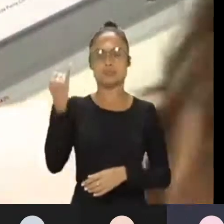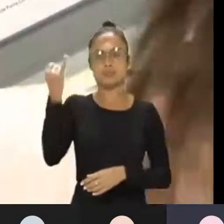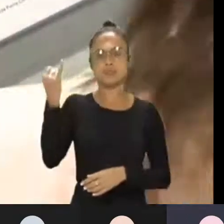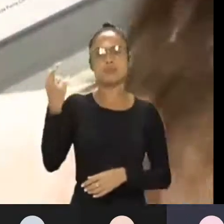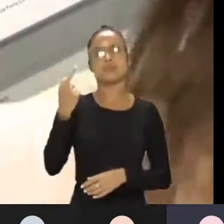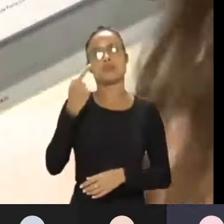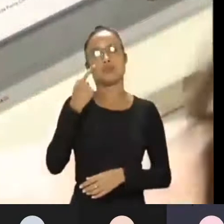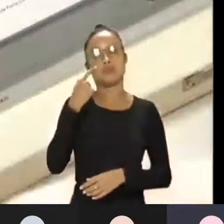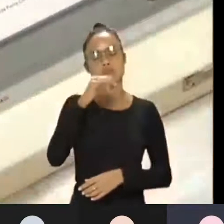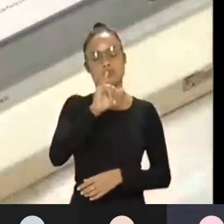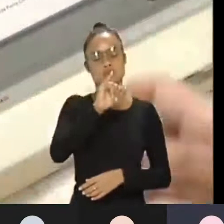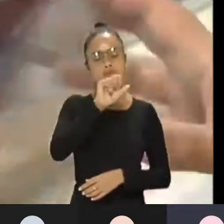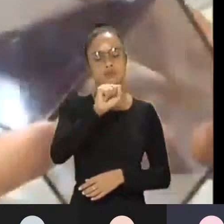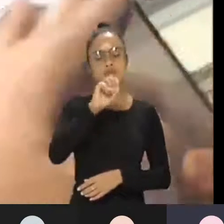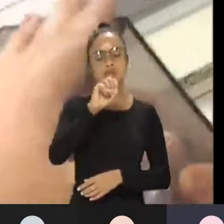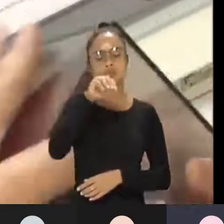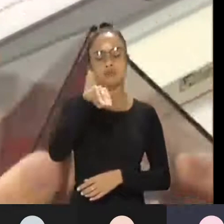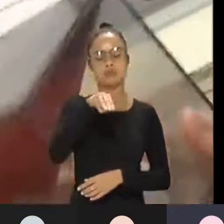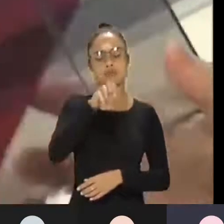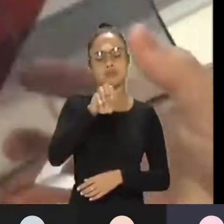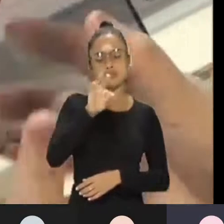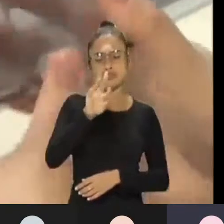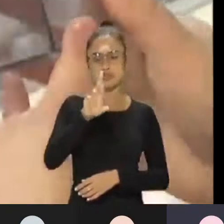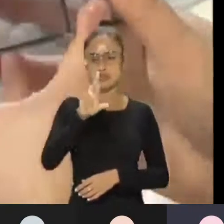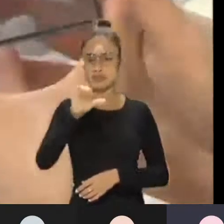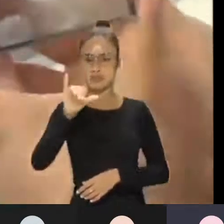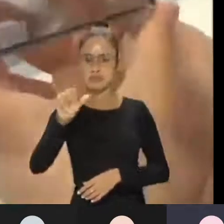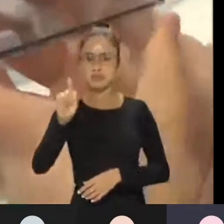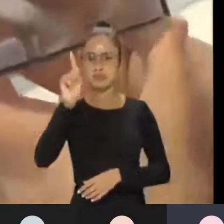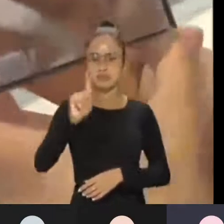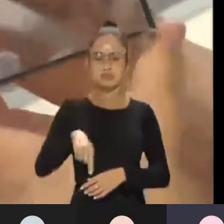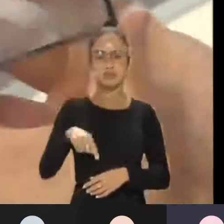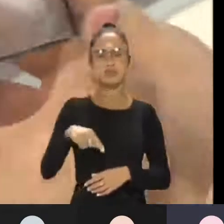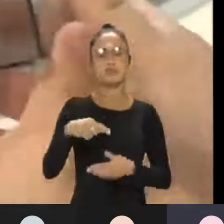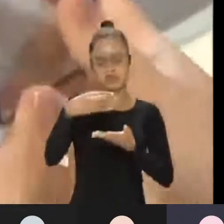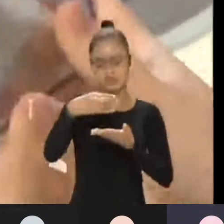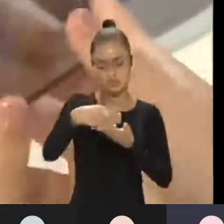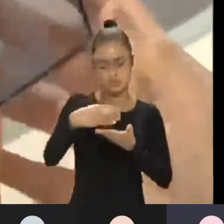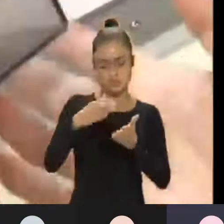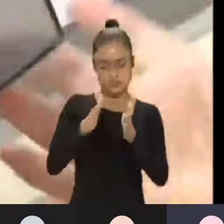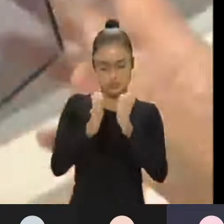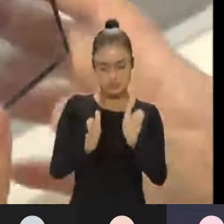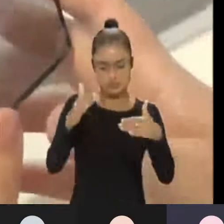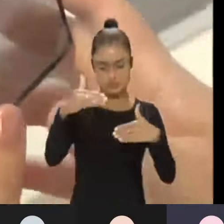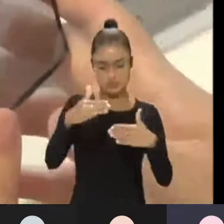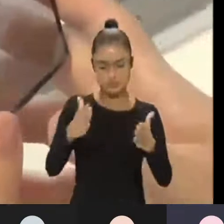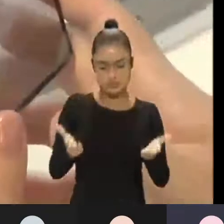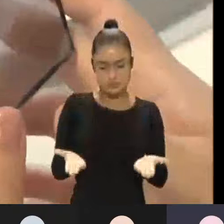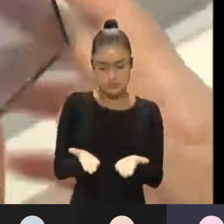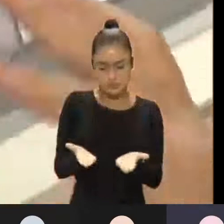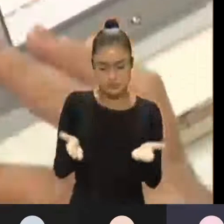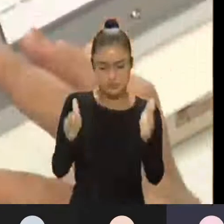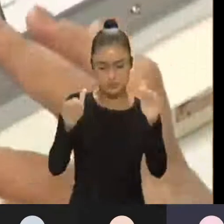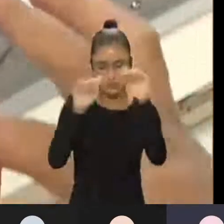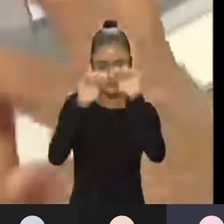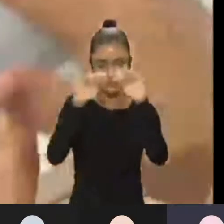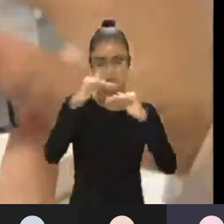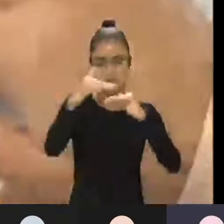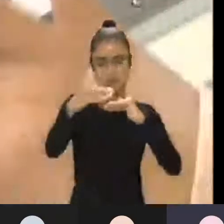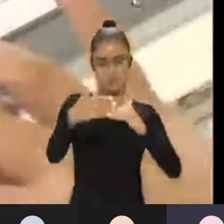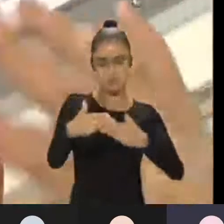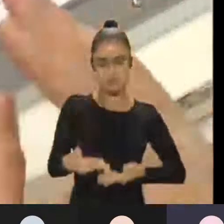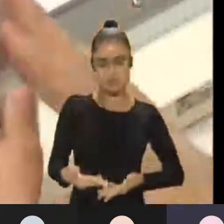vamos falar de isometria, é você considerar aí um cubo. Então, um cubo, ele